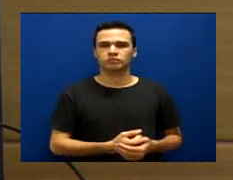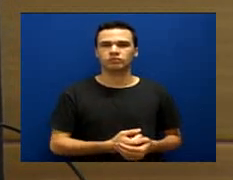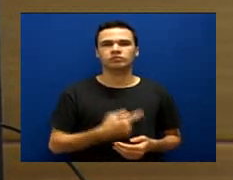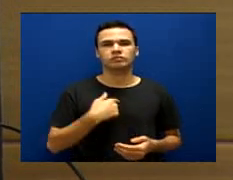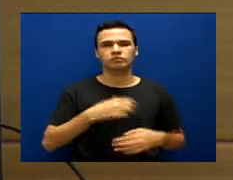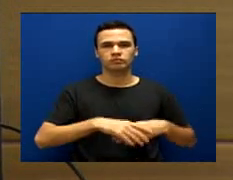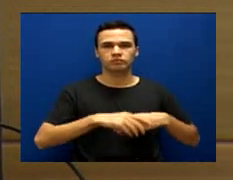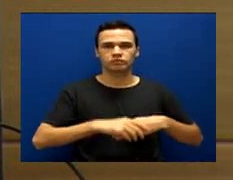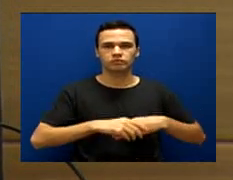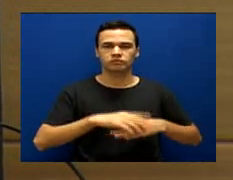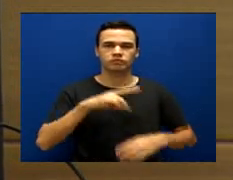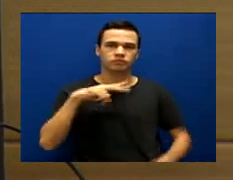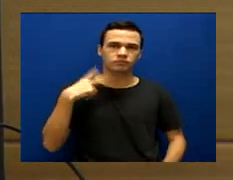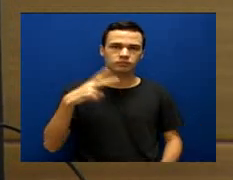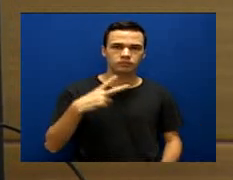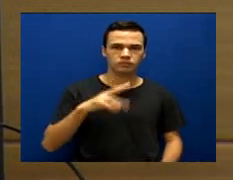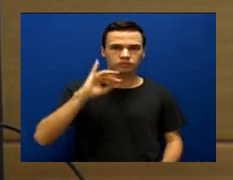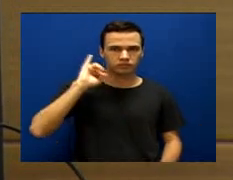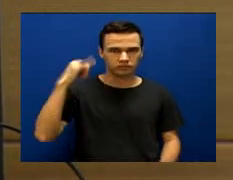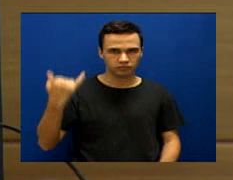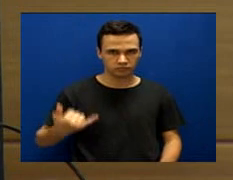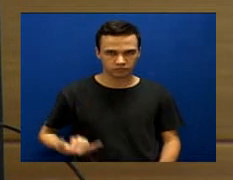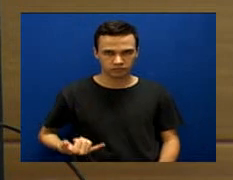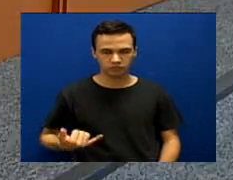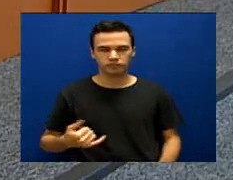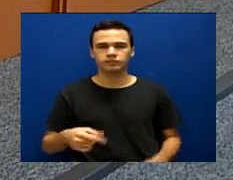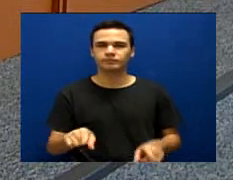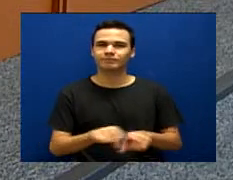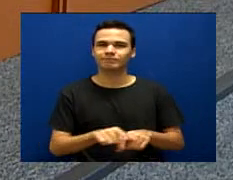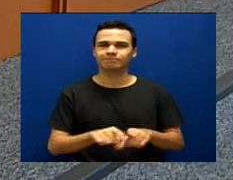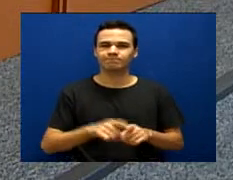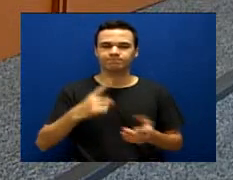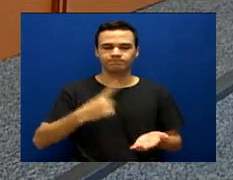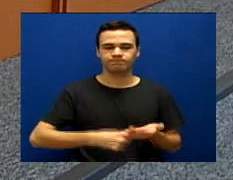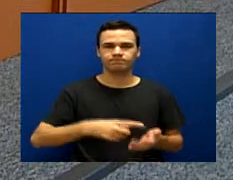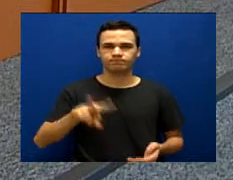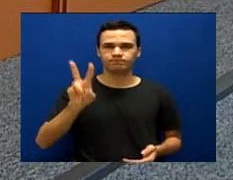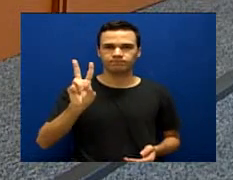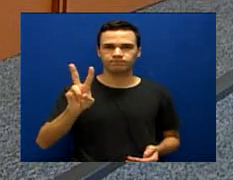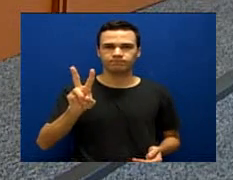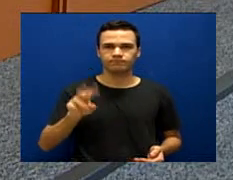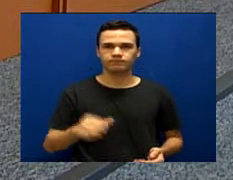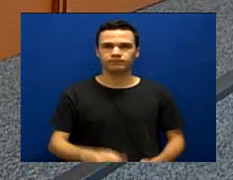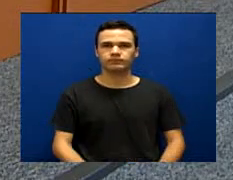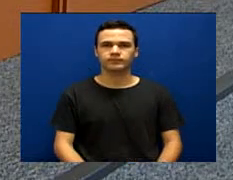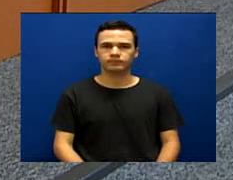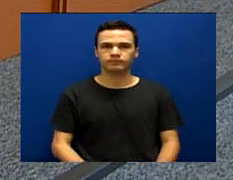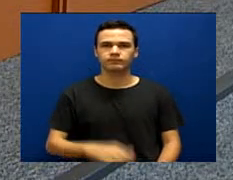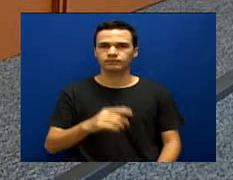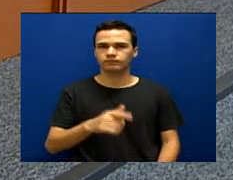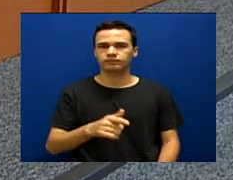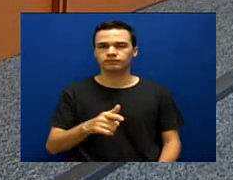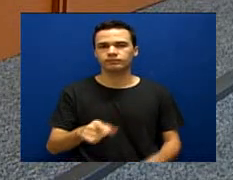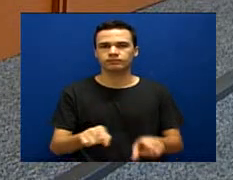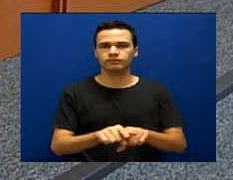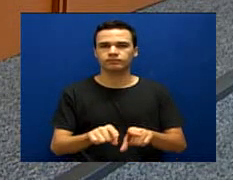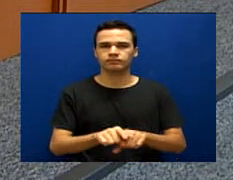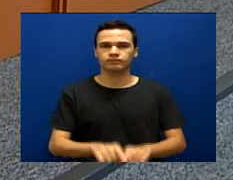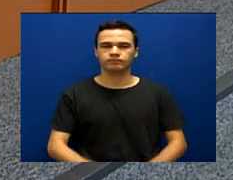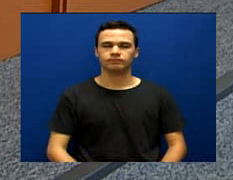Saudar e cumprimentar a vereadora Yara Bernardi, o Vitão, o ONU,